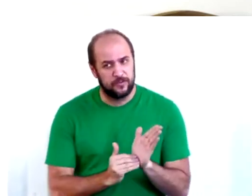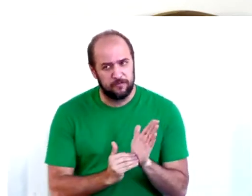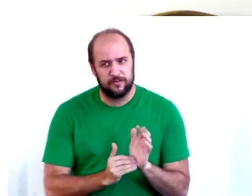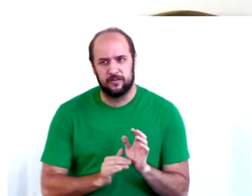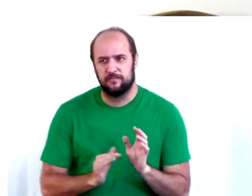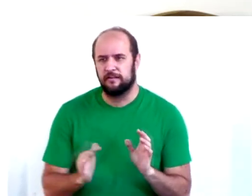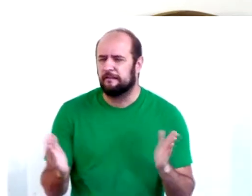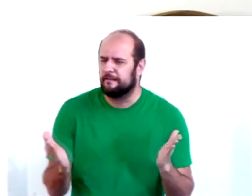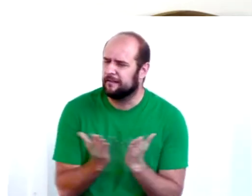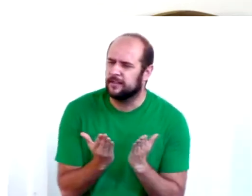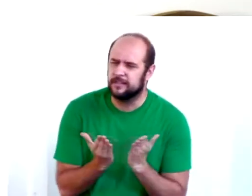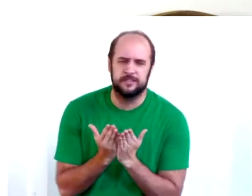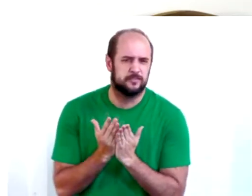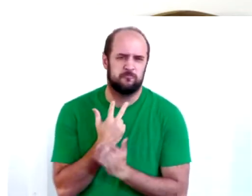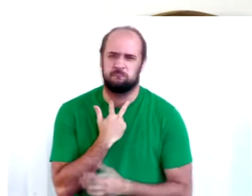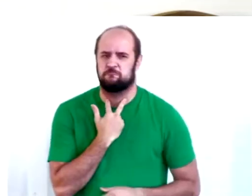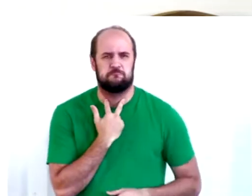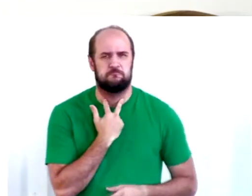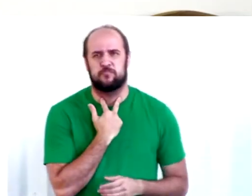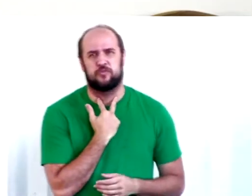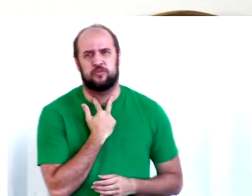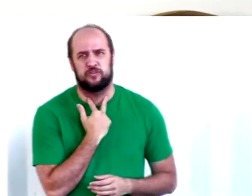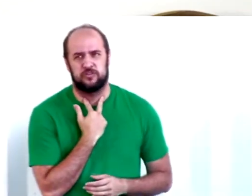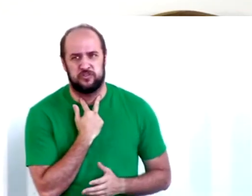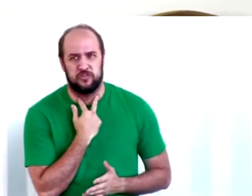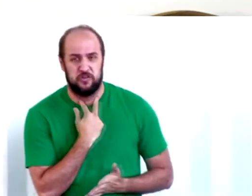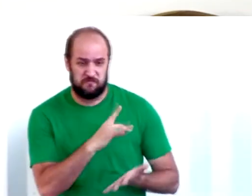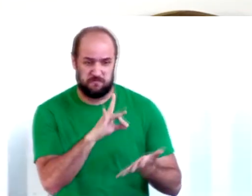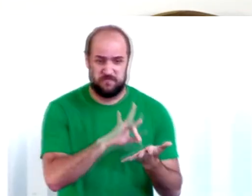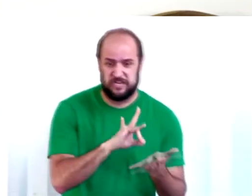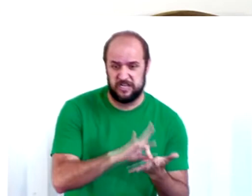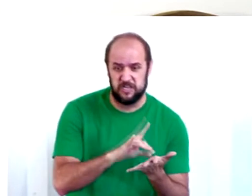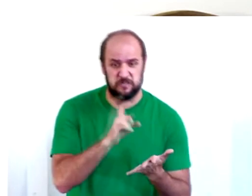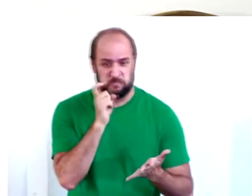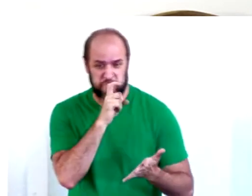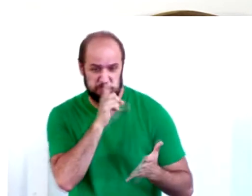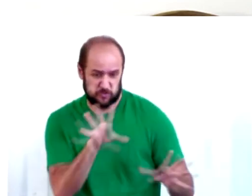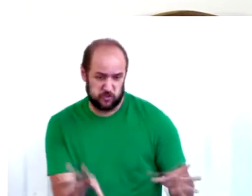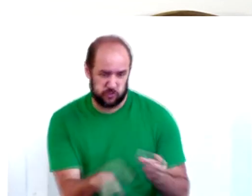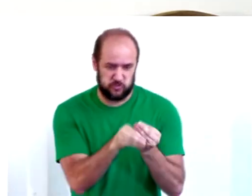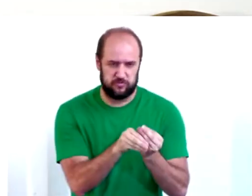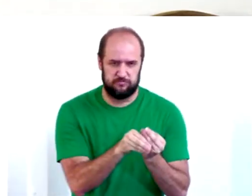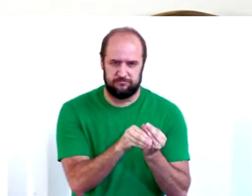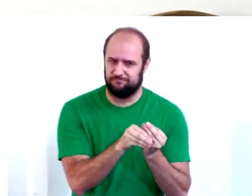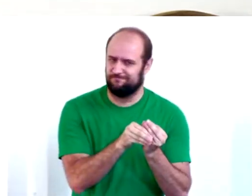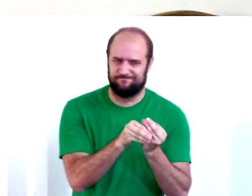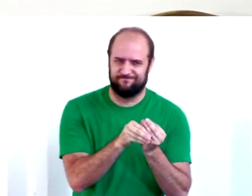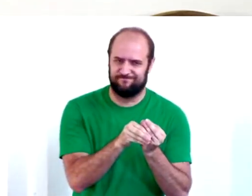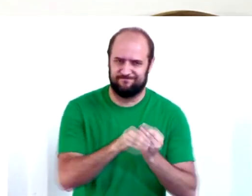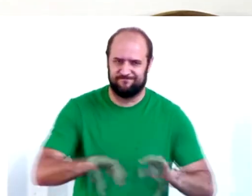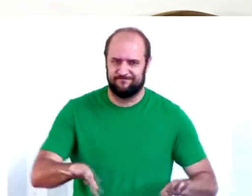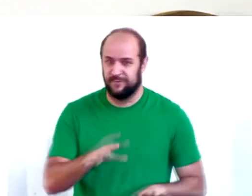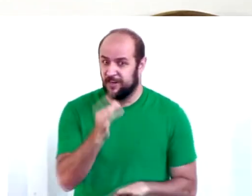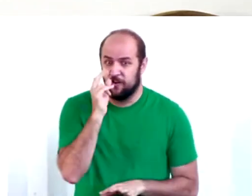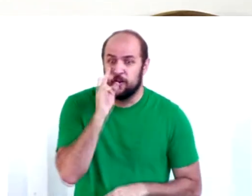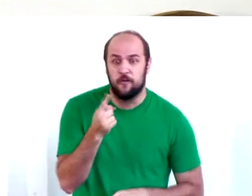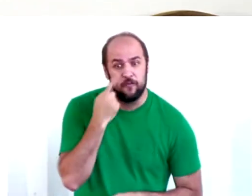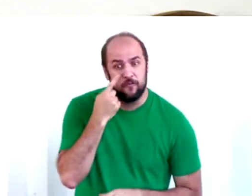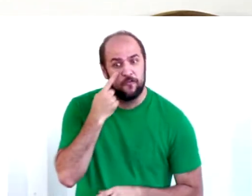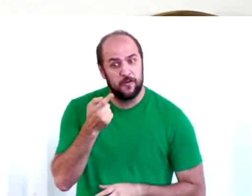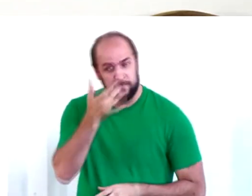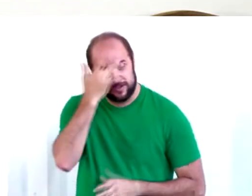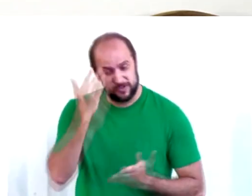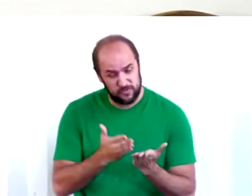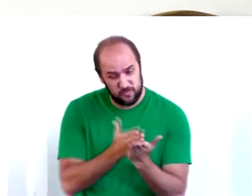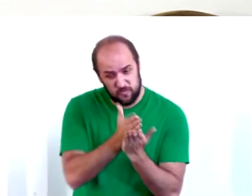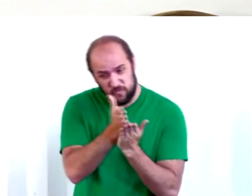não pode abrigar verdade e mentira nas suas palavras. E se você perceber alguém se desviando da verdade, é